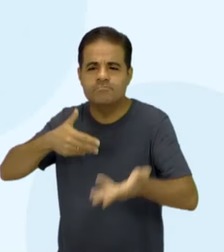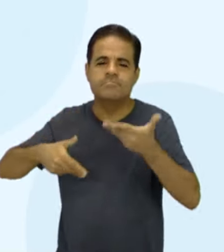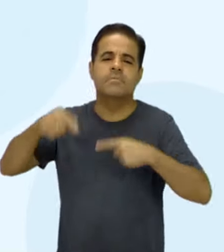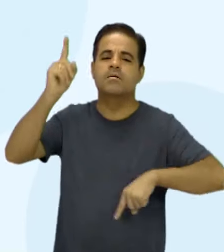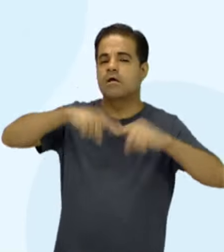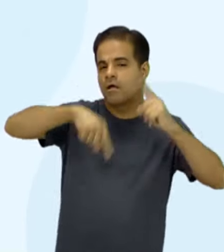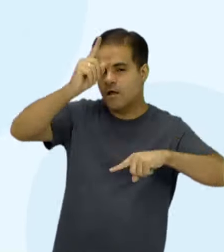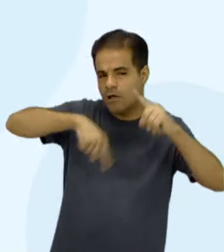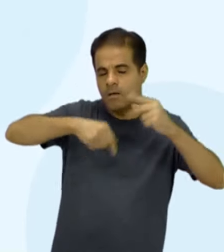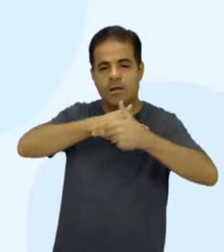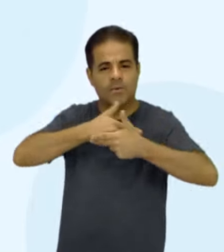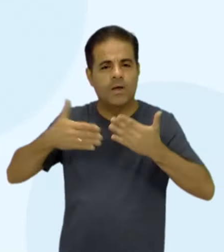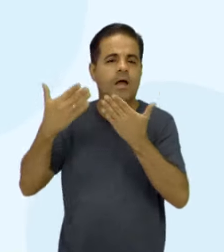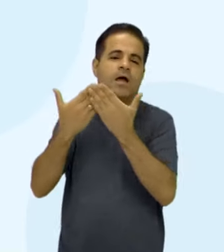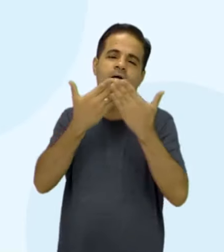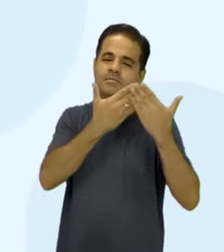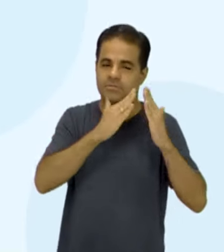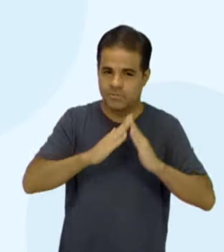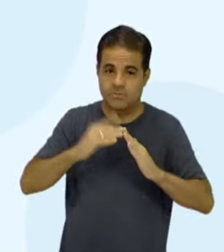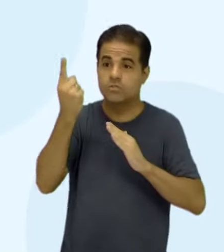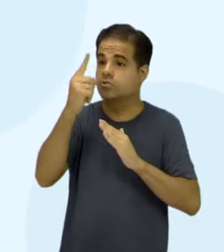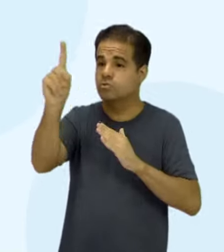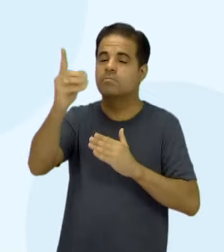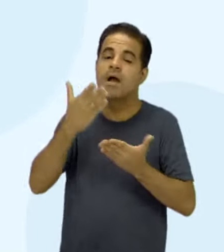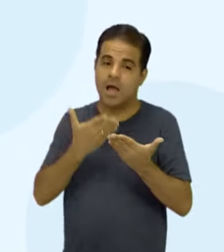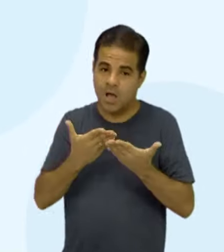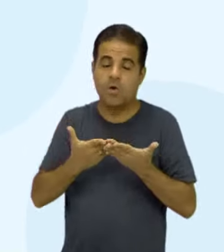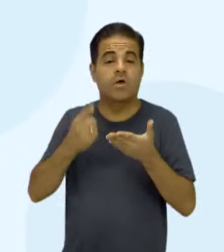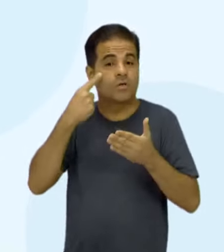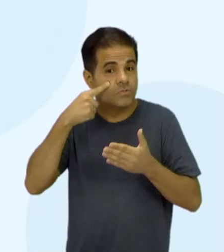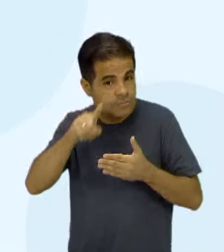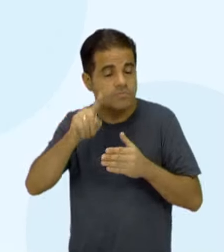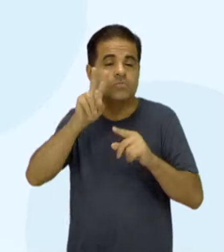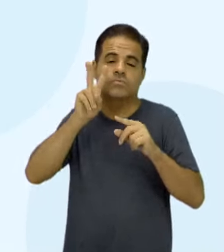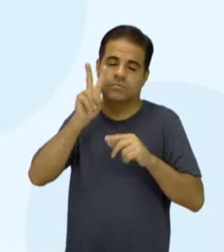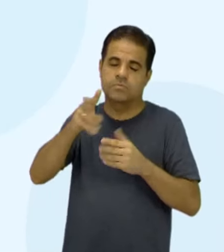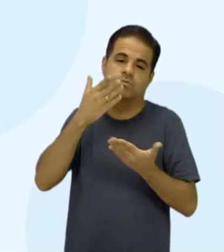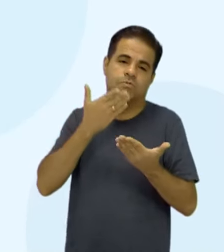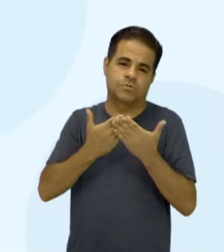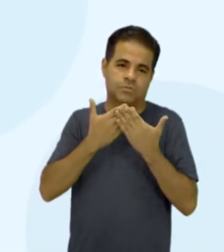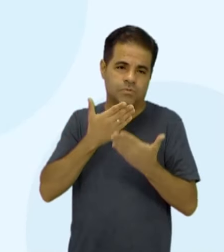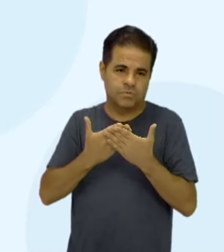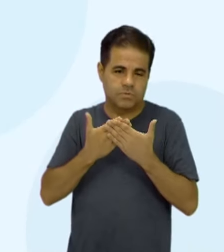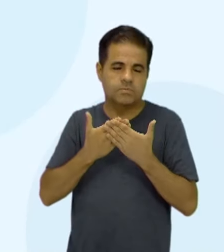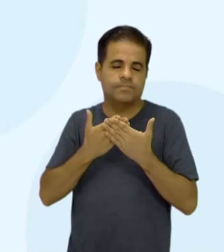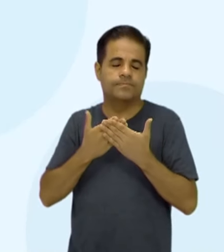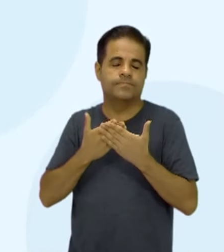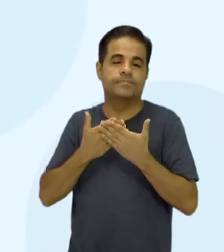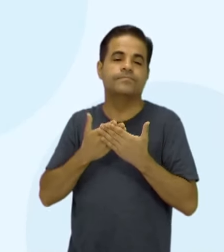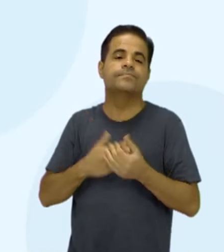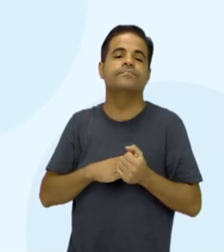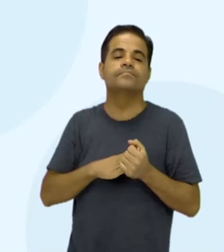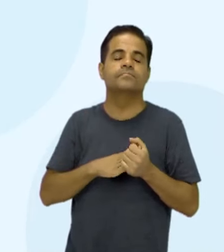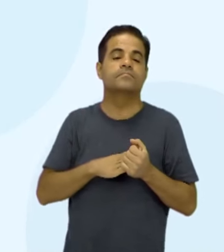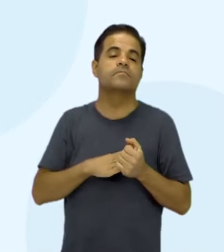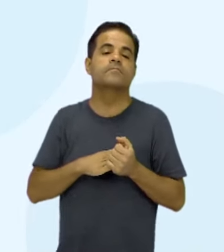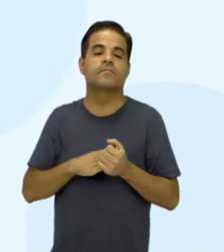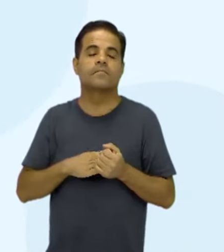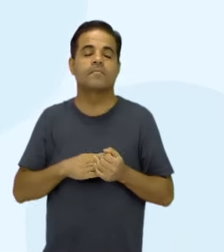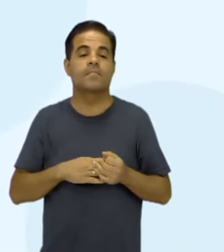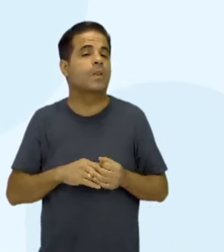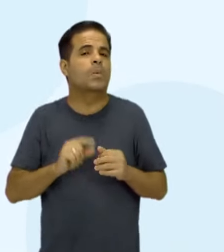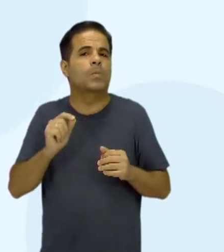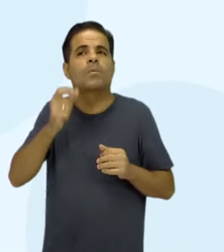aos materiais escolares a última aula foi isso que a gente viu é nosso Corsa for bailinho das classes o